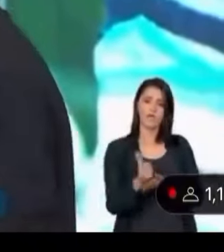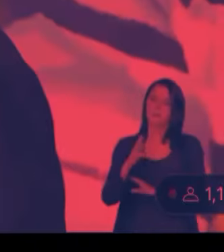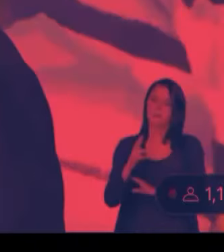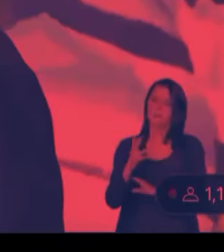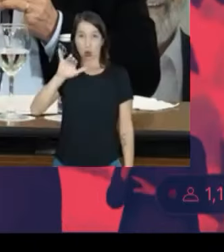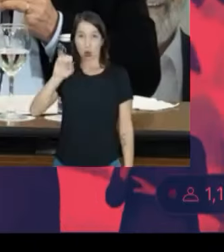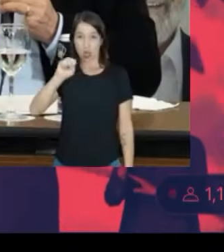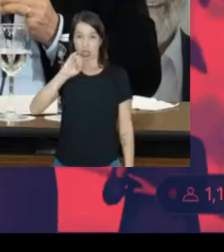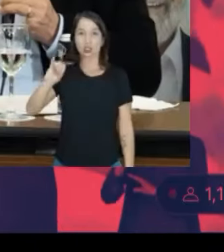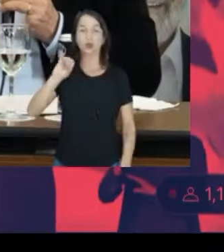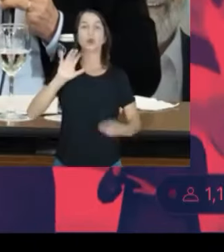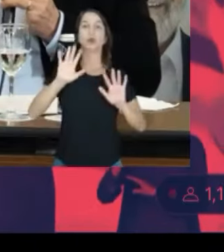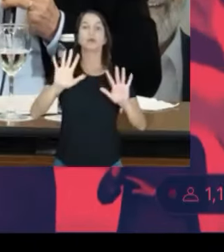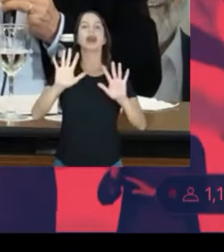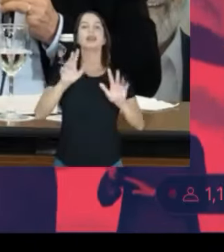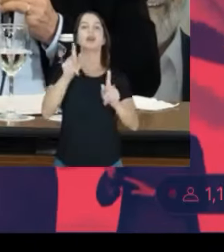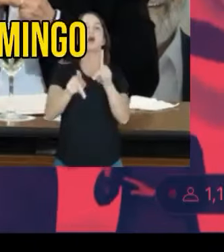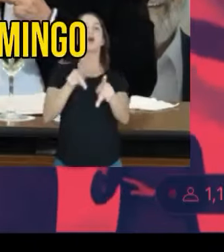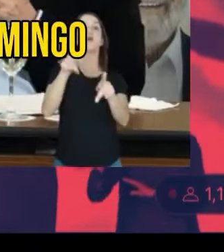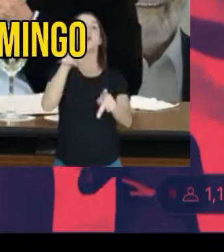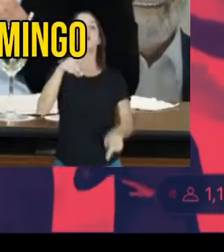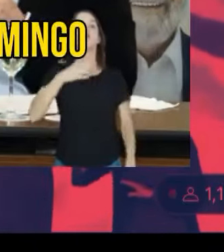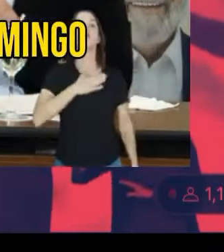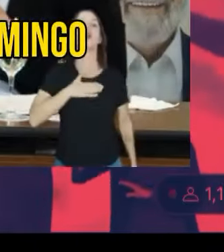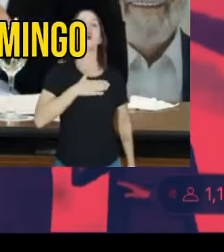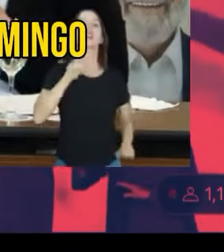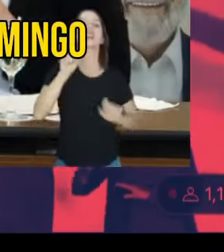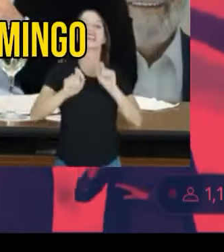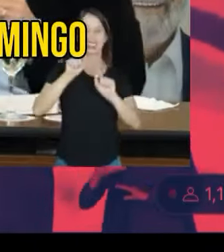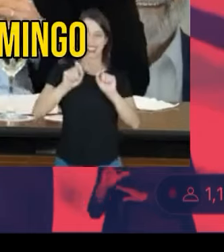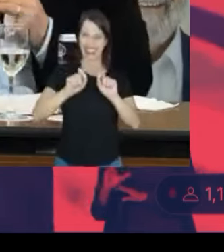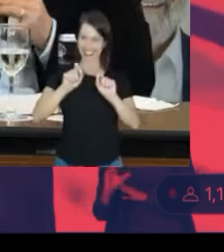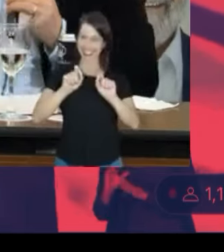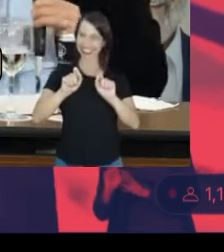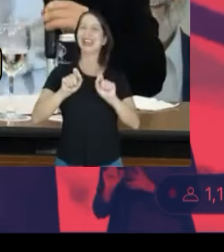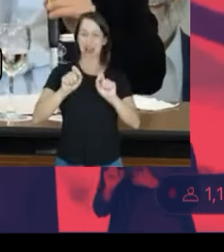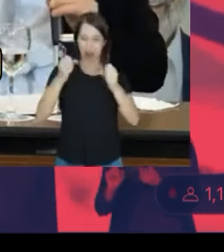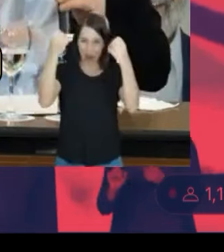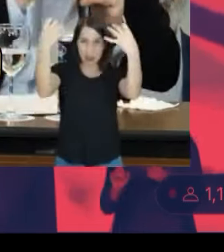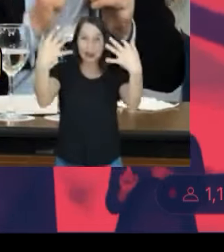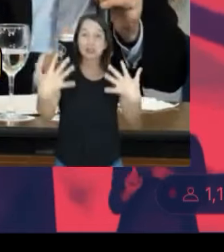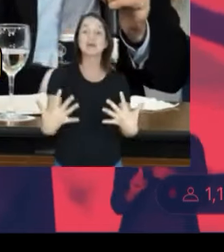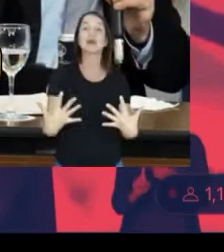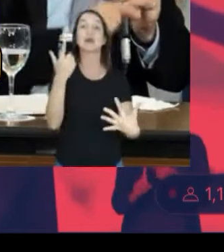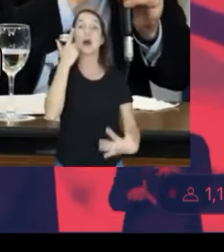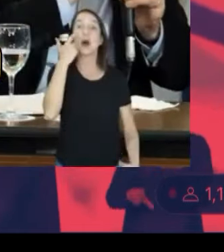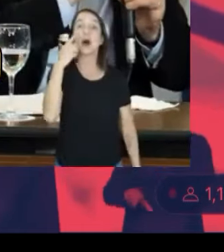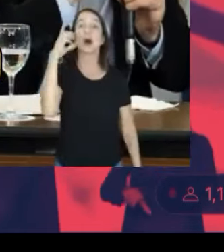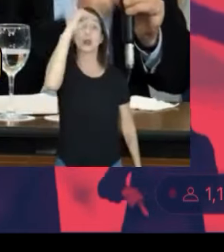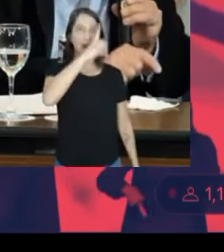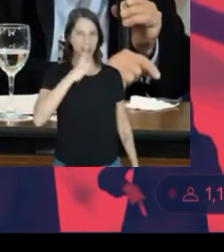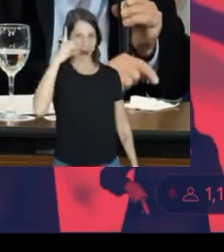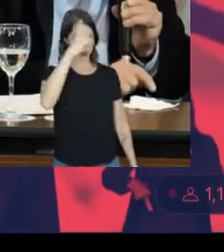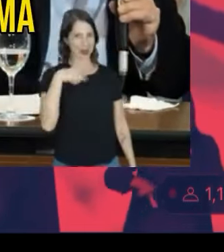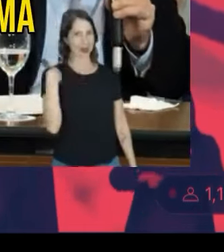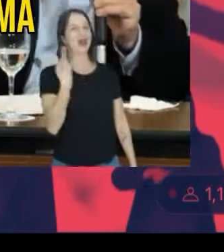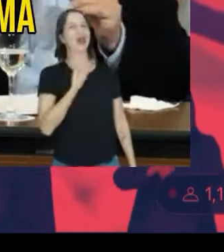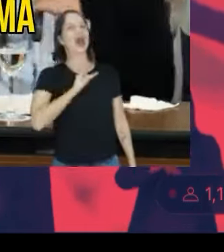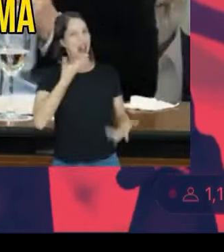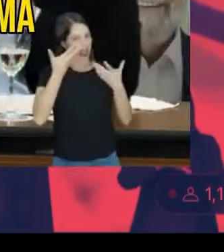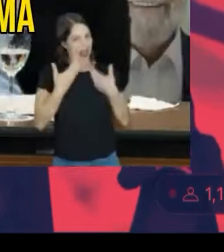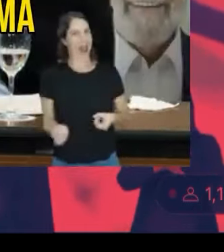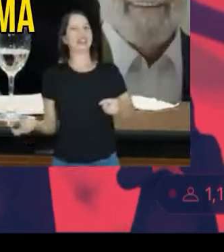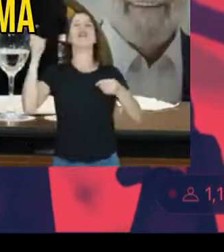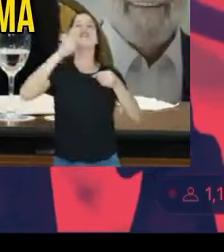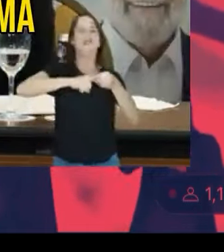reais. Nós vamos voltar a reunir a família no domingo e nós vamos fazer um churrasquinho. E